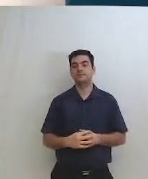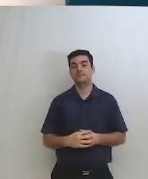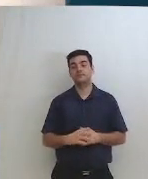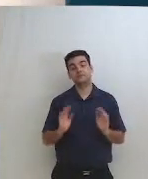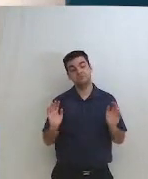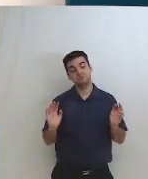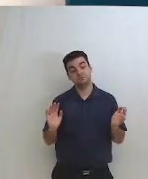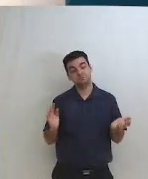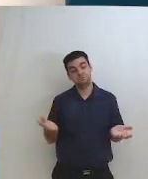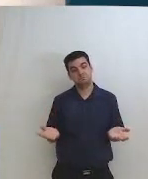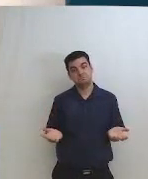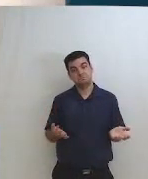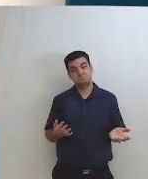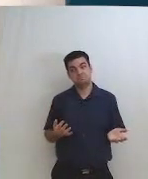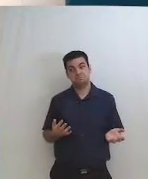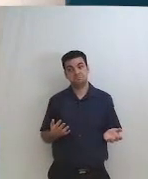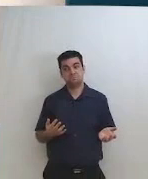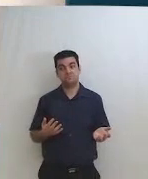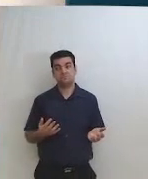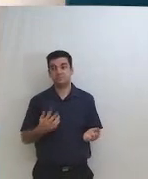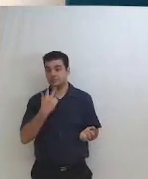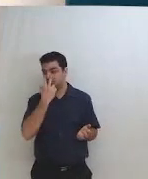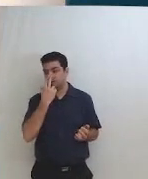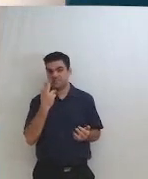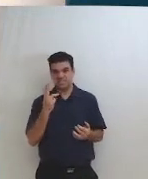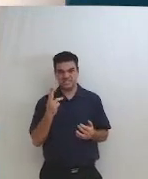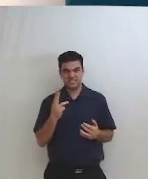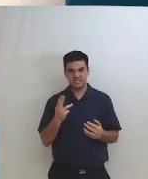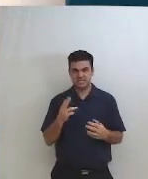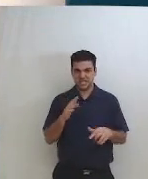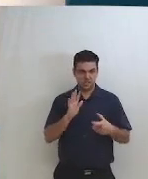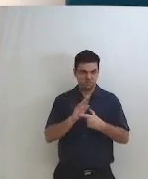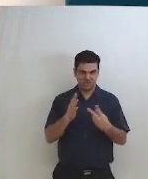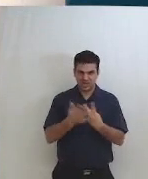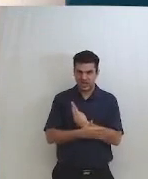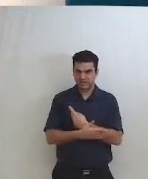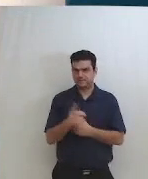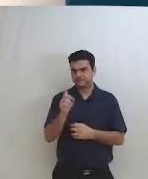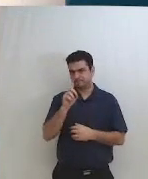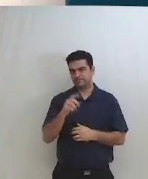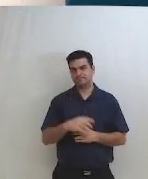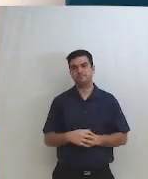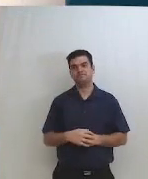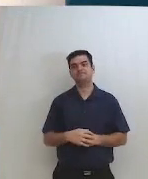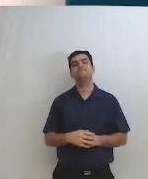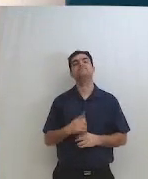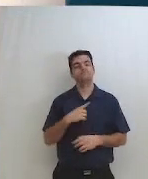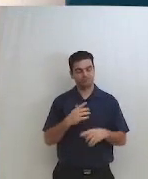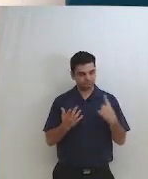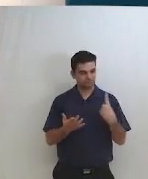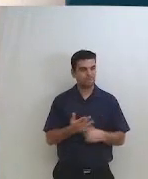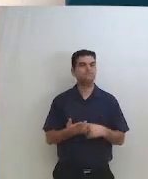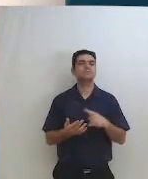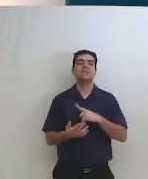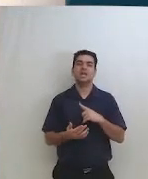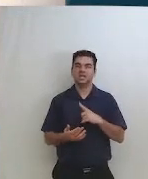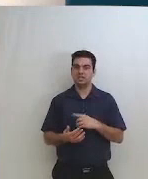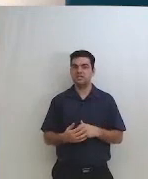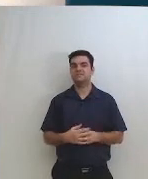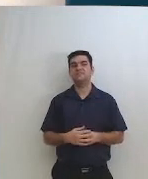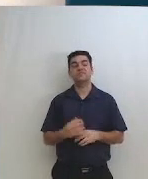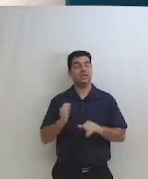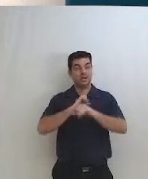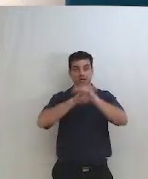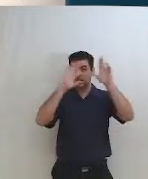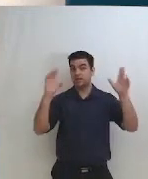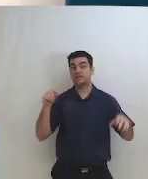Então, não há inépcia da denúncia, isso ficou muito claramente no acórdão. O acórdão deixa isso claramente quando ele